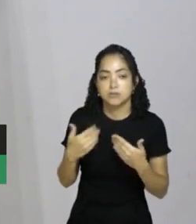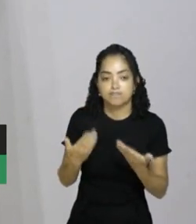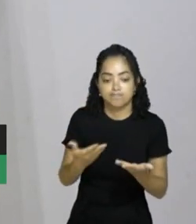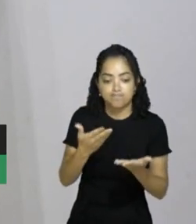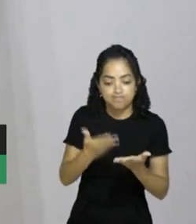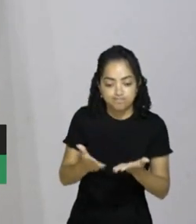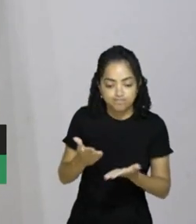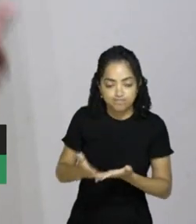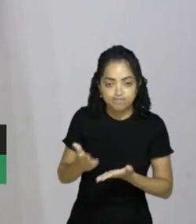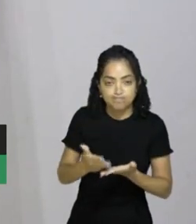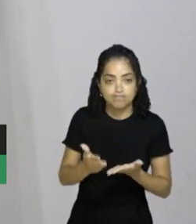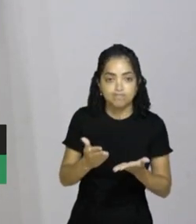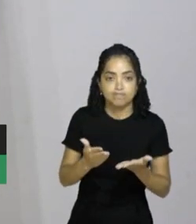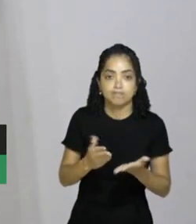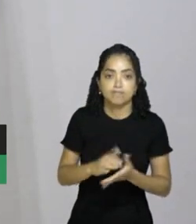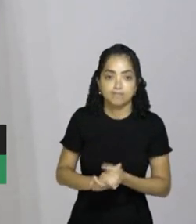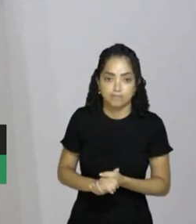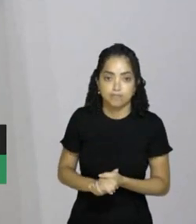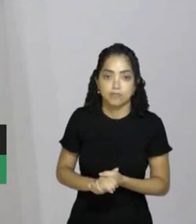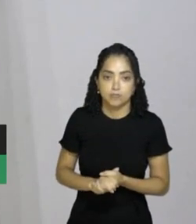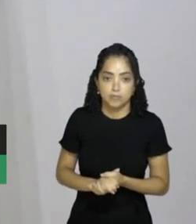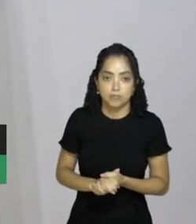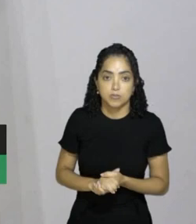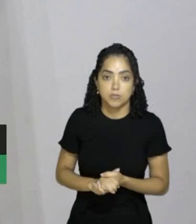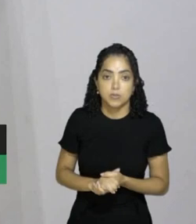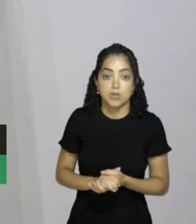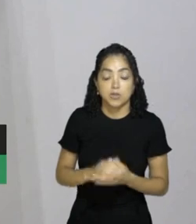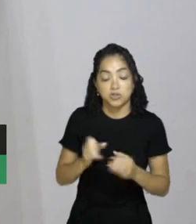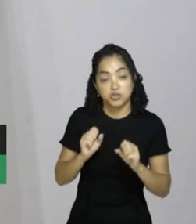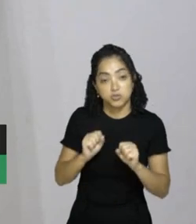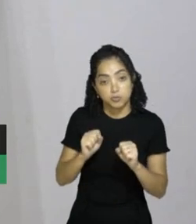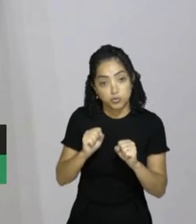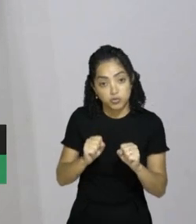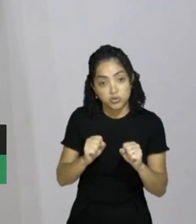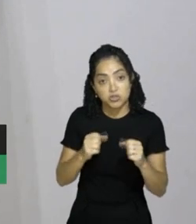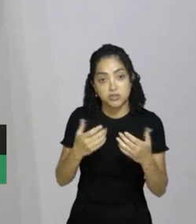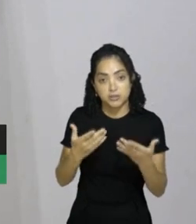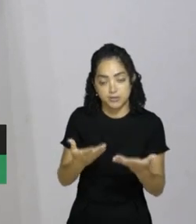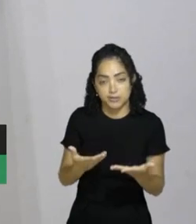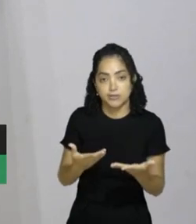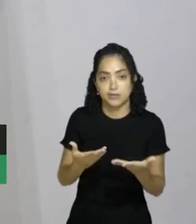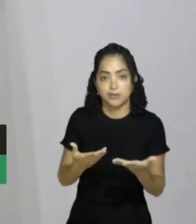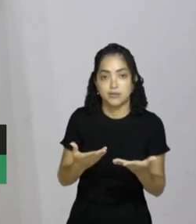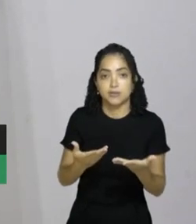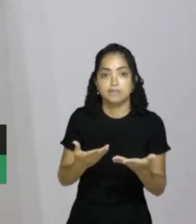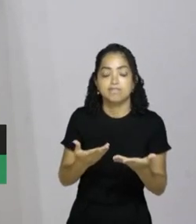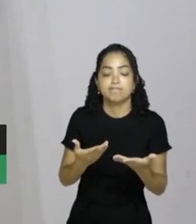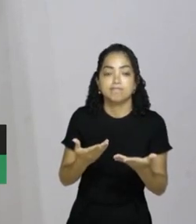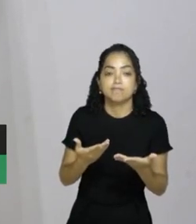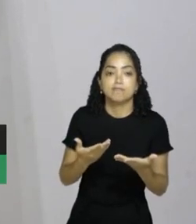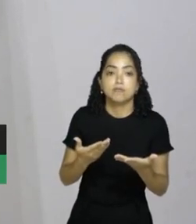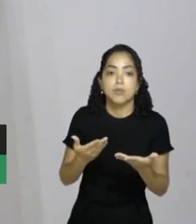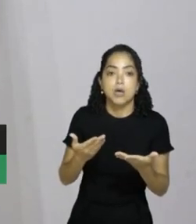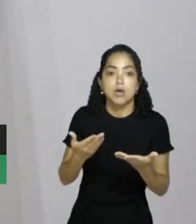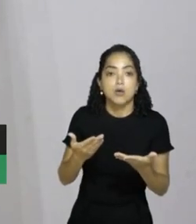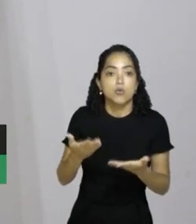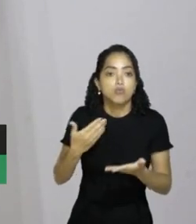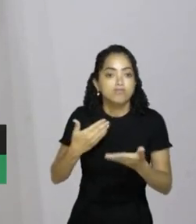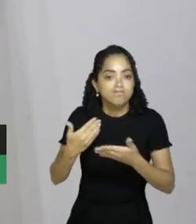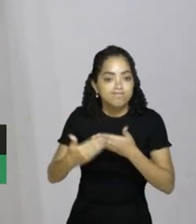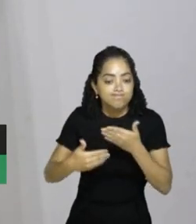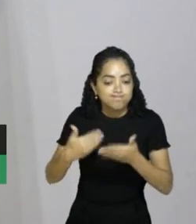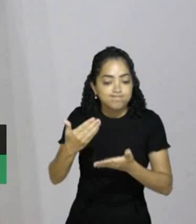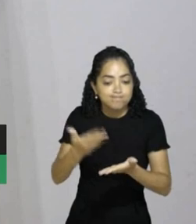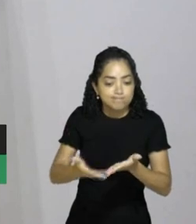quanta coisa que a gente tinha se livrado tá voltando como o Brasil tem